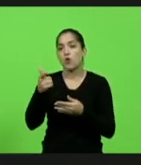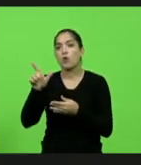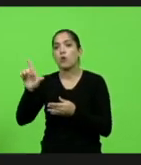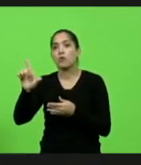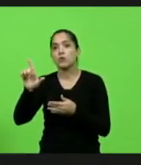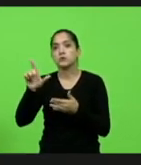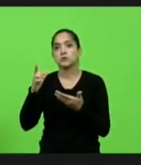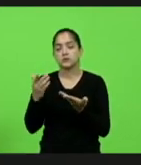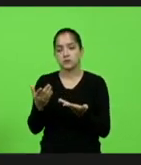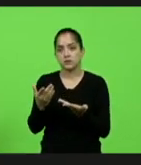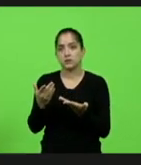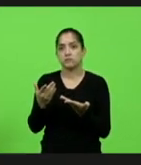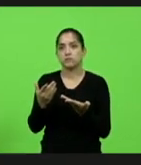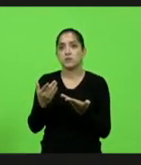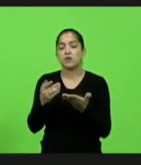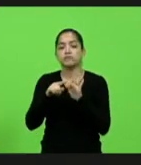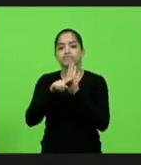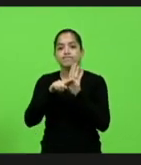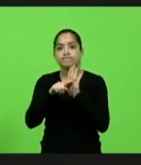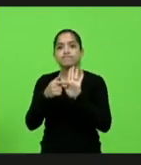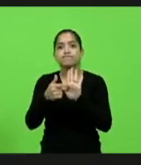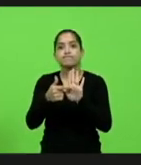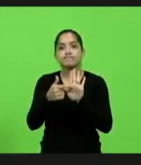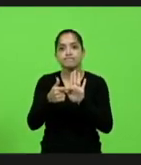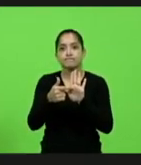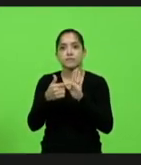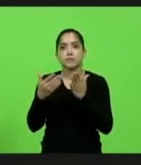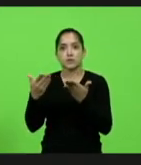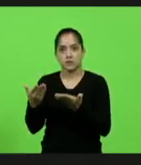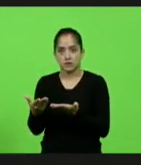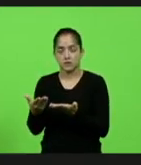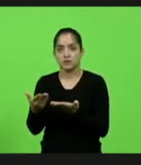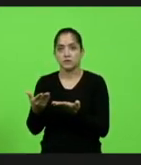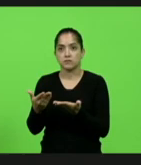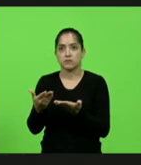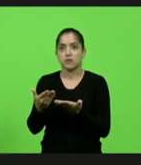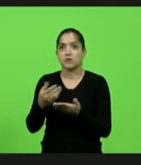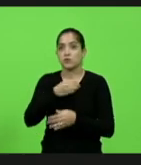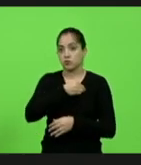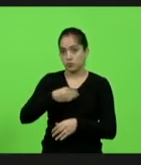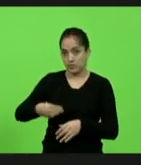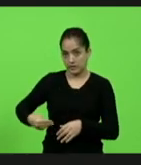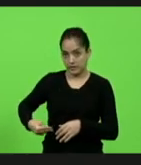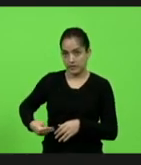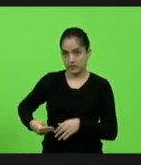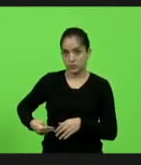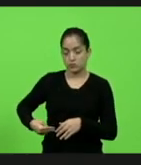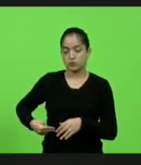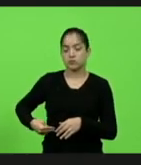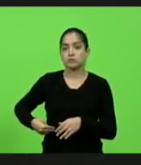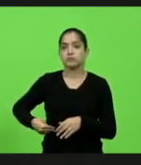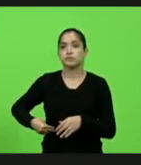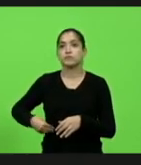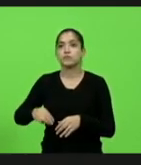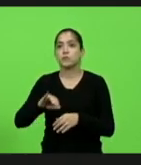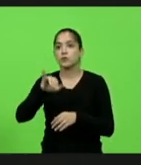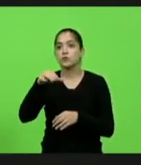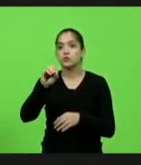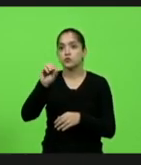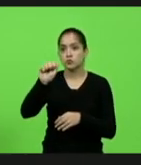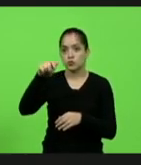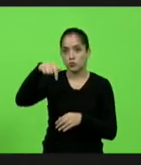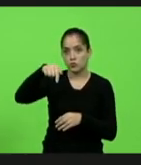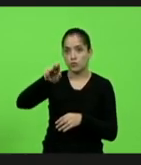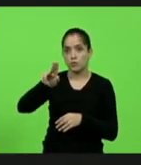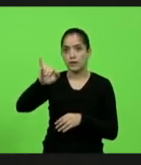Outro trecho que nós gostaríamos de pensar aqui da fala do ministro Barroso no julgamento do STF, diz ele o seguinte, abre aspas,